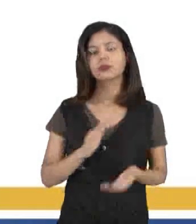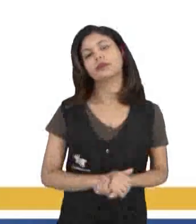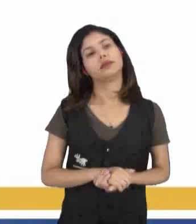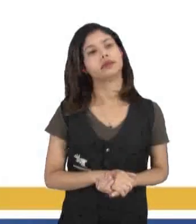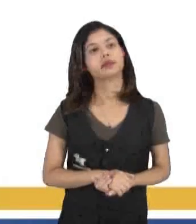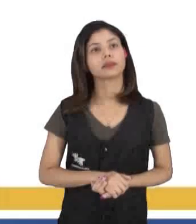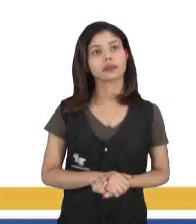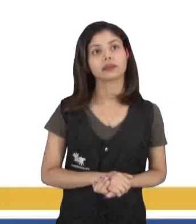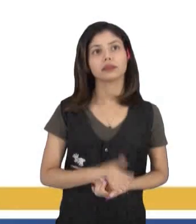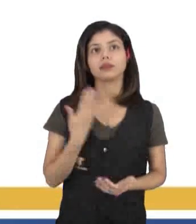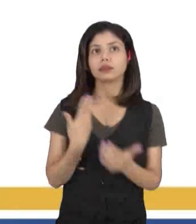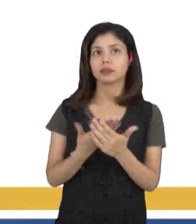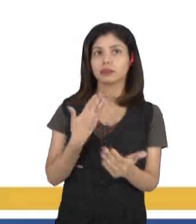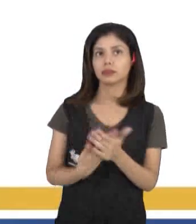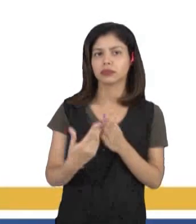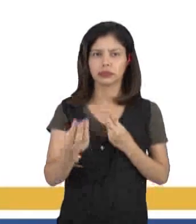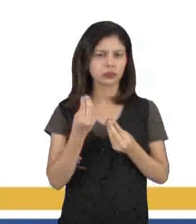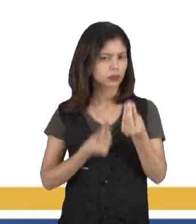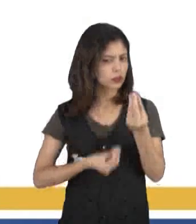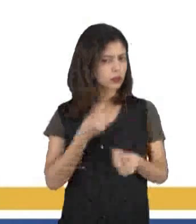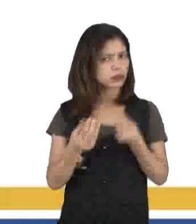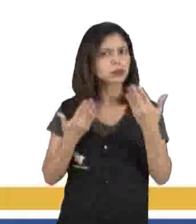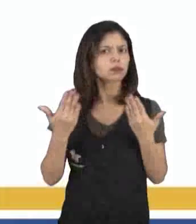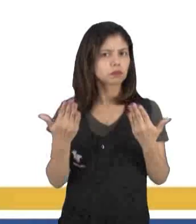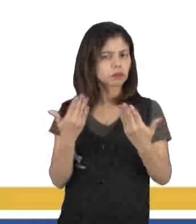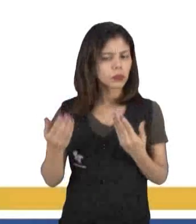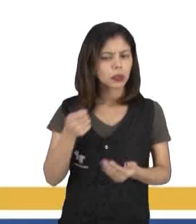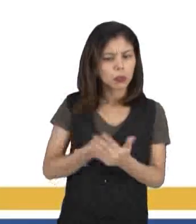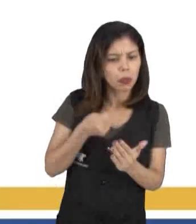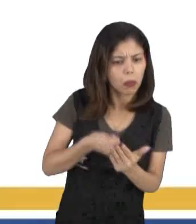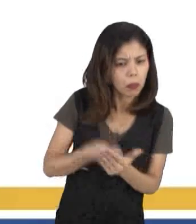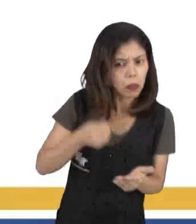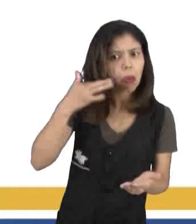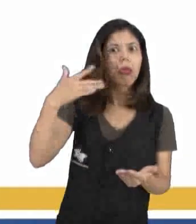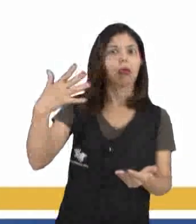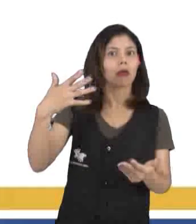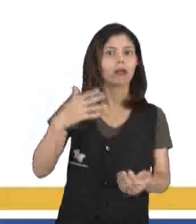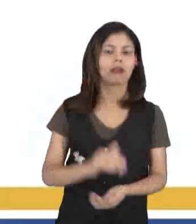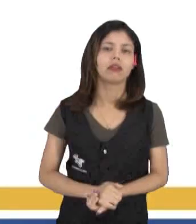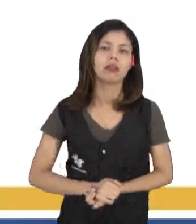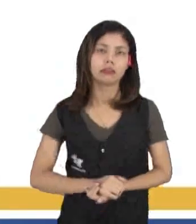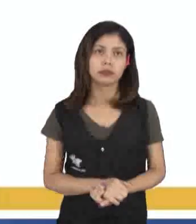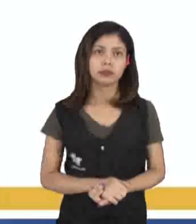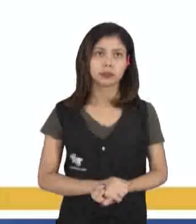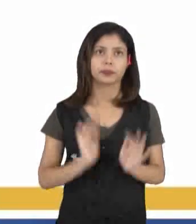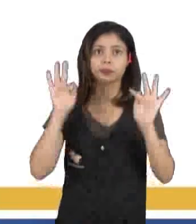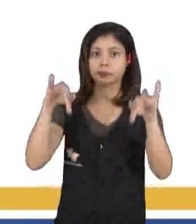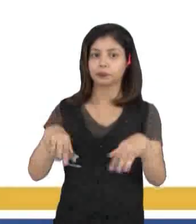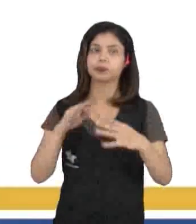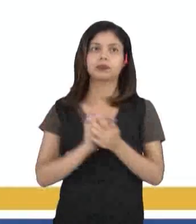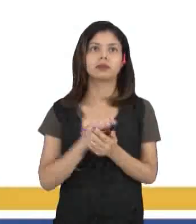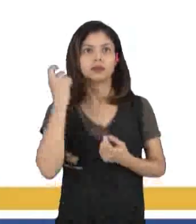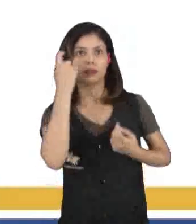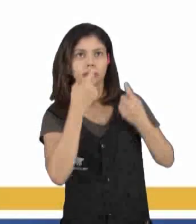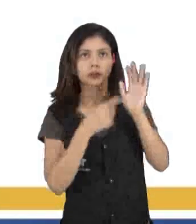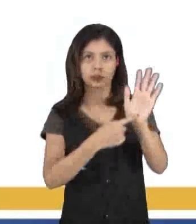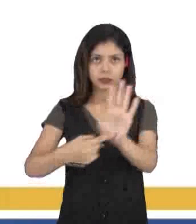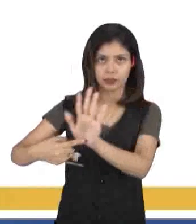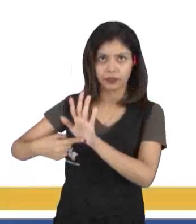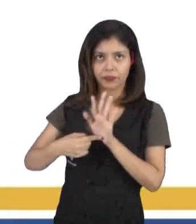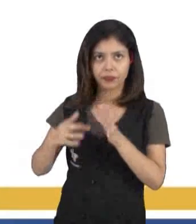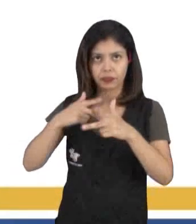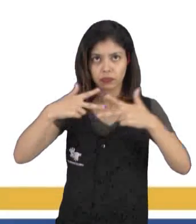tá certo? Ele estuda como um obstinado, tá certo? Finais exprimem